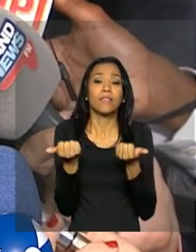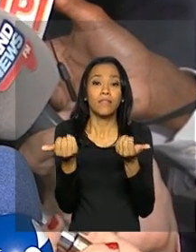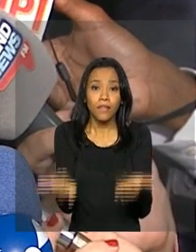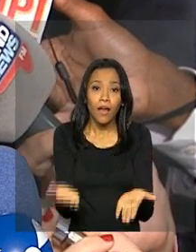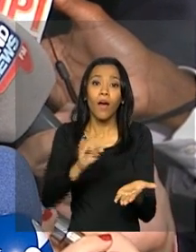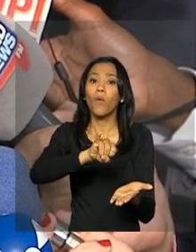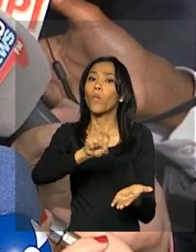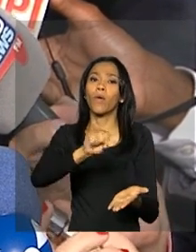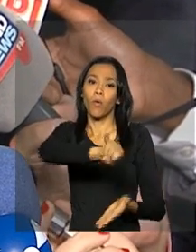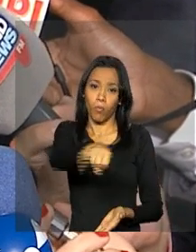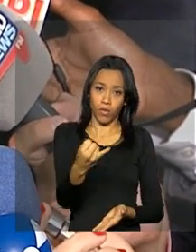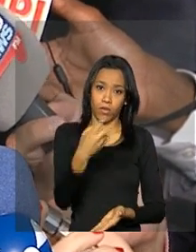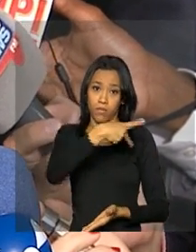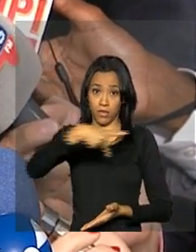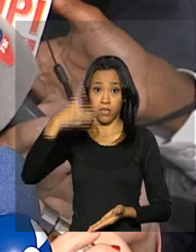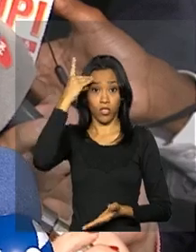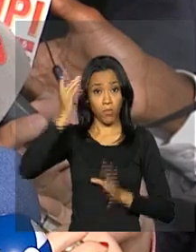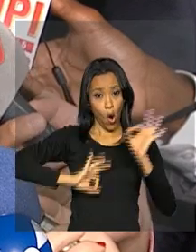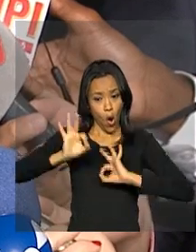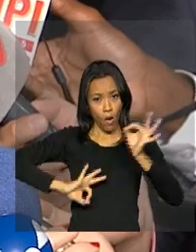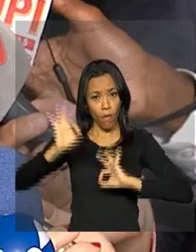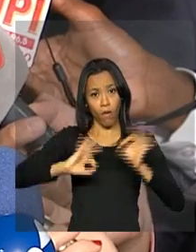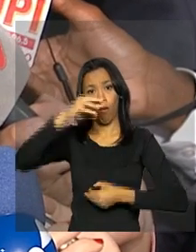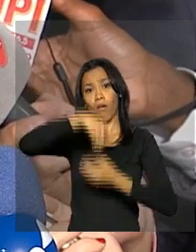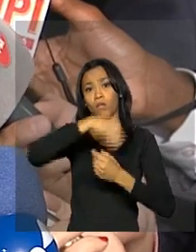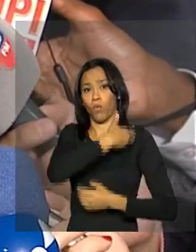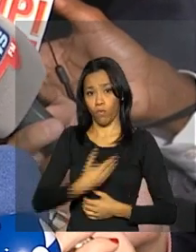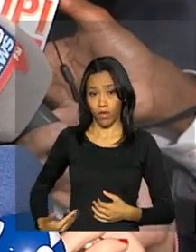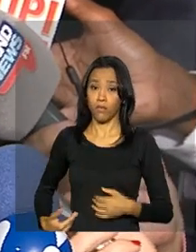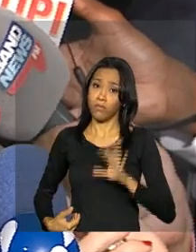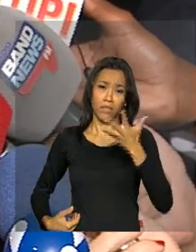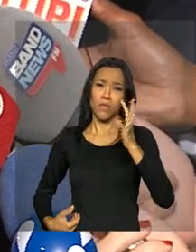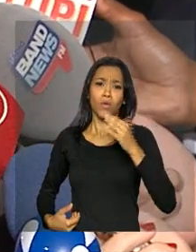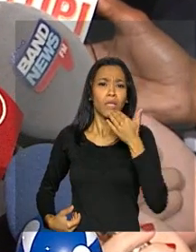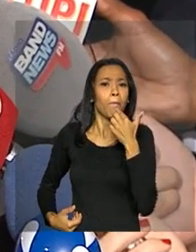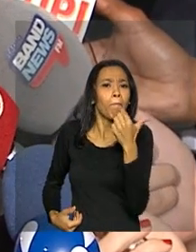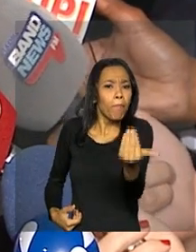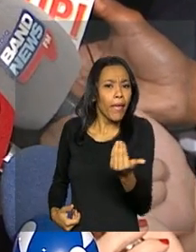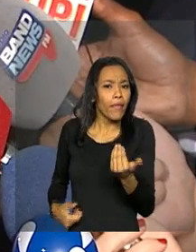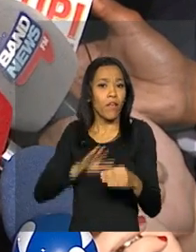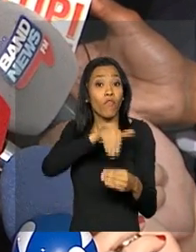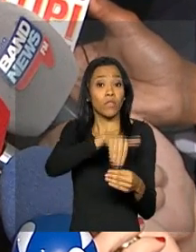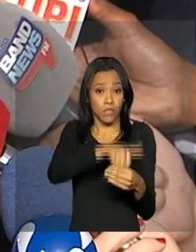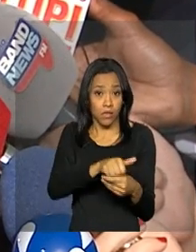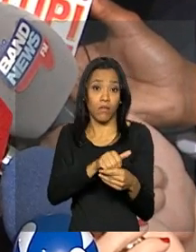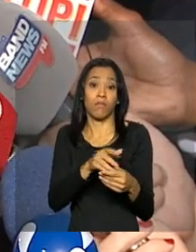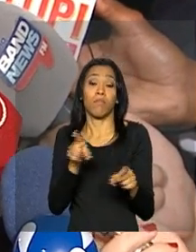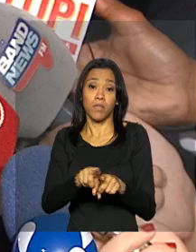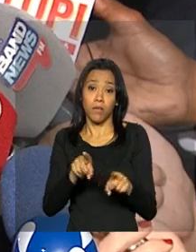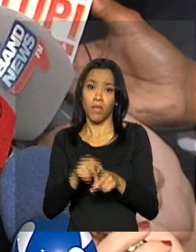a presidente Dilma repactuar seu governo, não apenas para a votação que se aproxima, mas repactuar